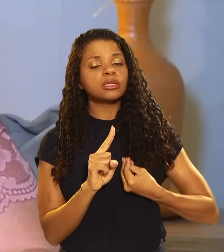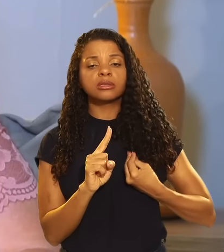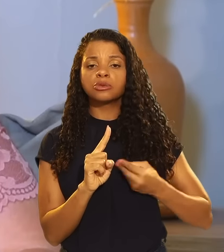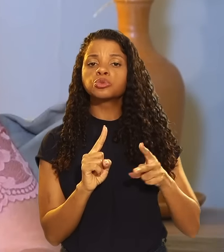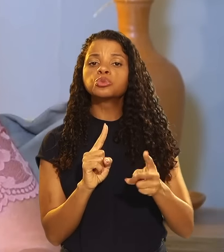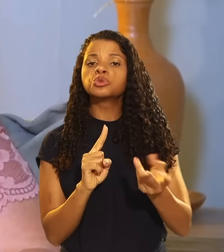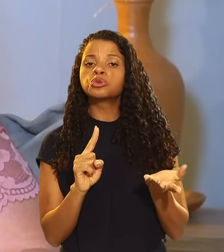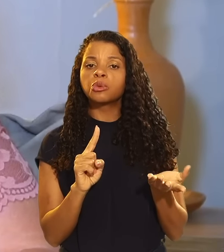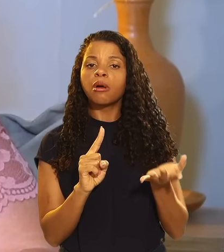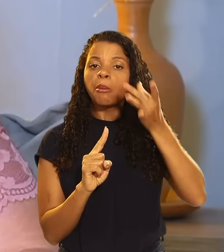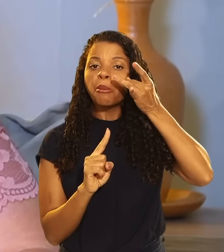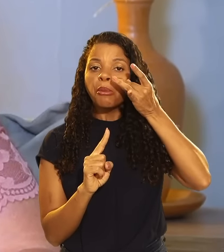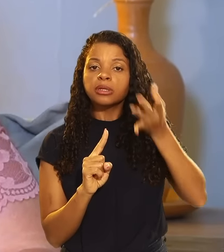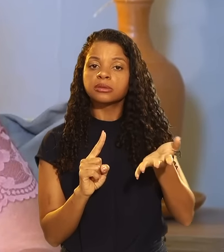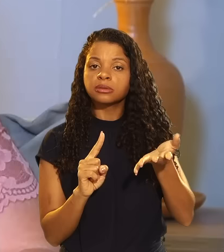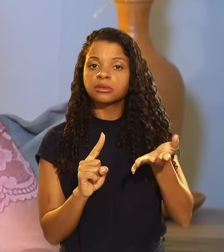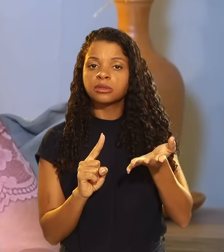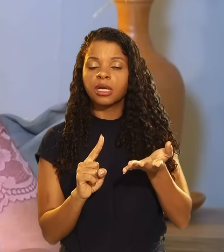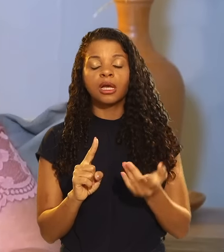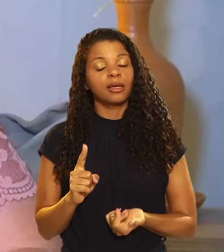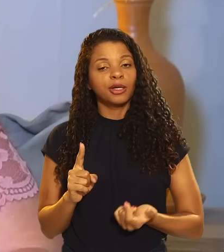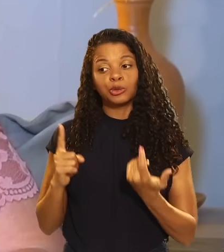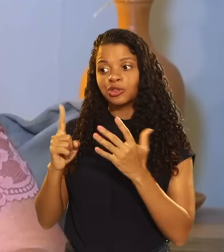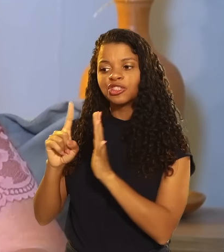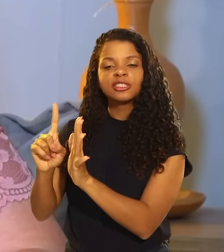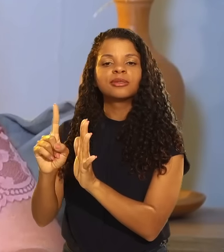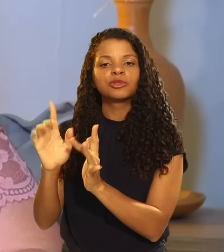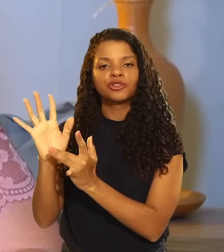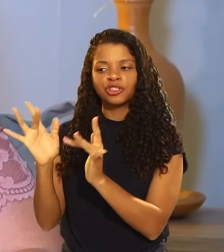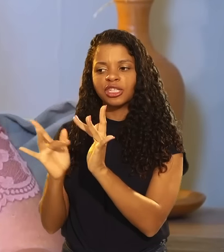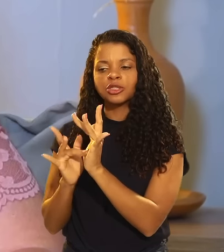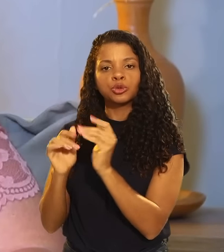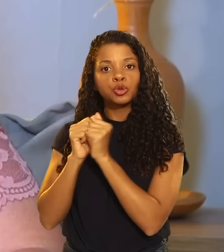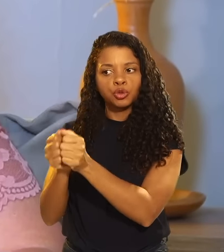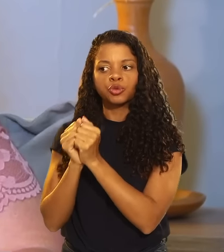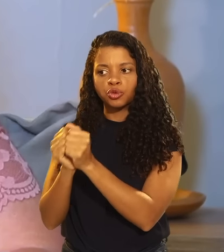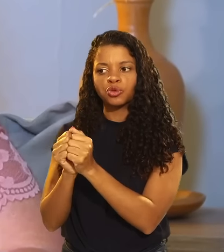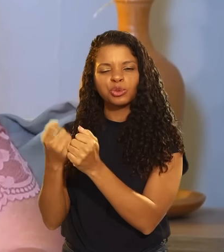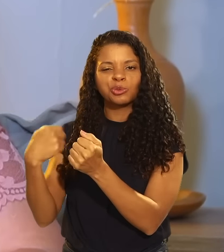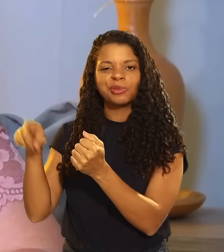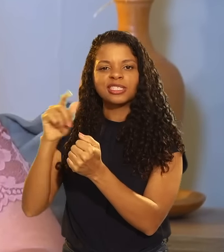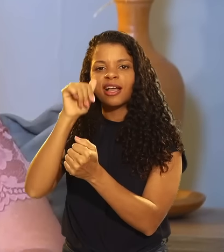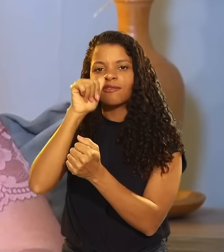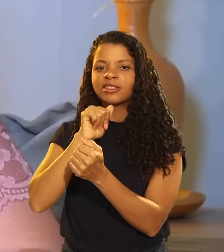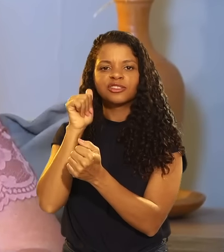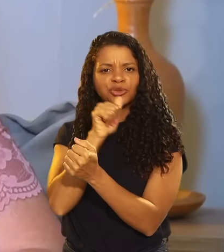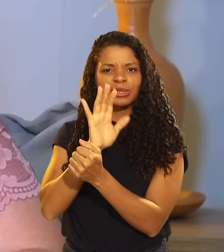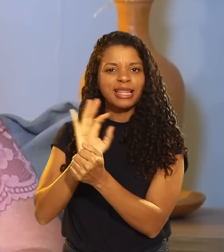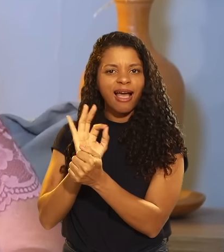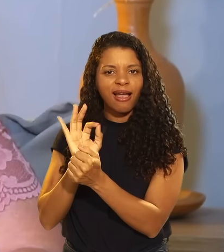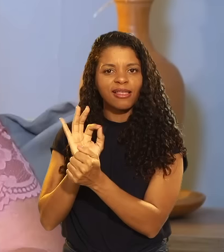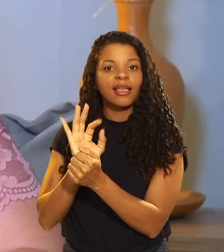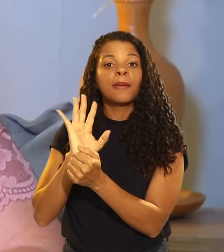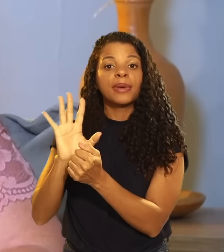Então, os discípulos de Jesus realmente não tinham por que jejuar. Agora, quando Jesus foi tirado deles, aí sim veio o motivo para